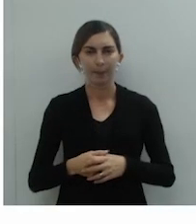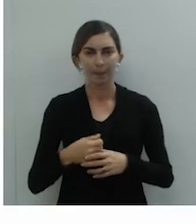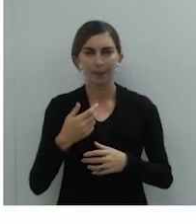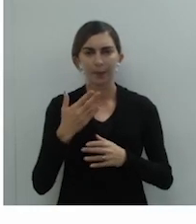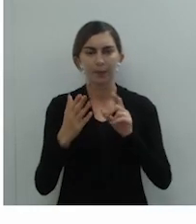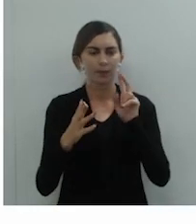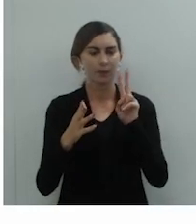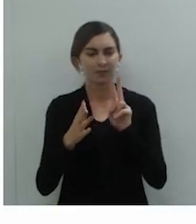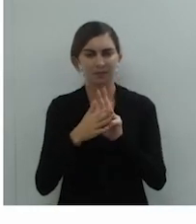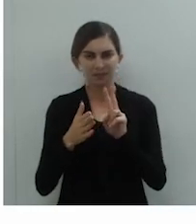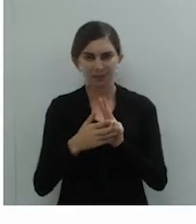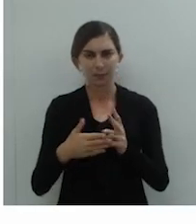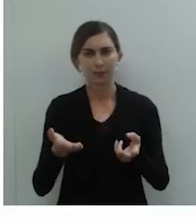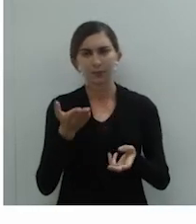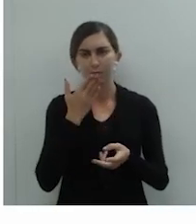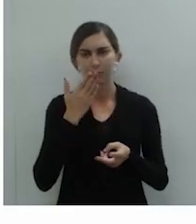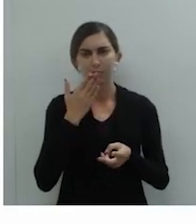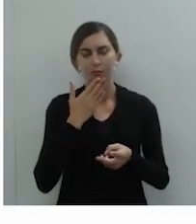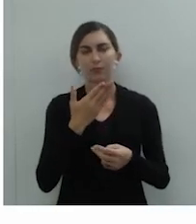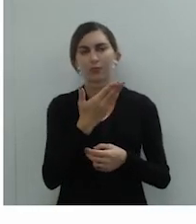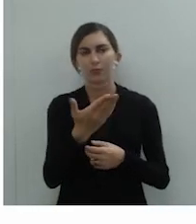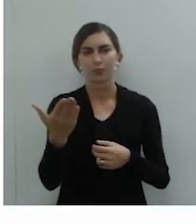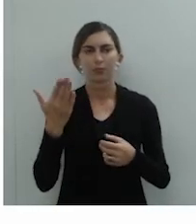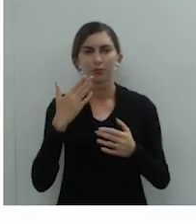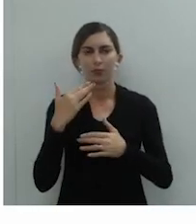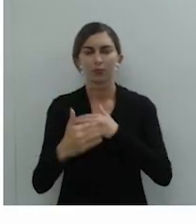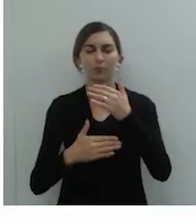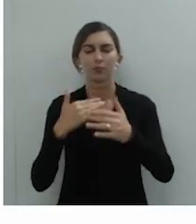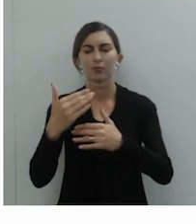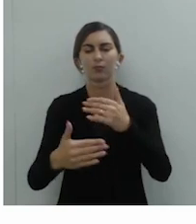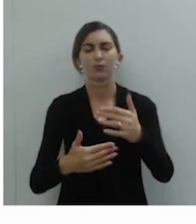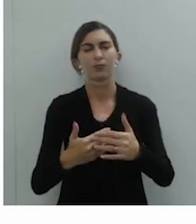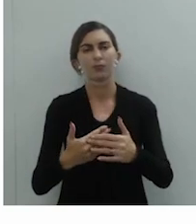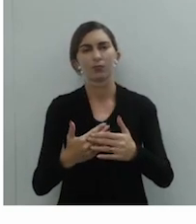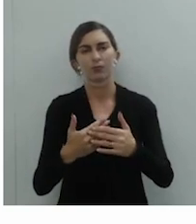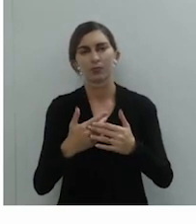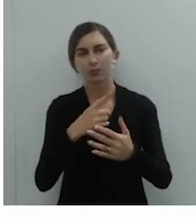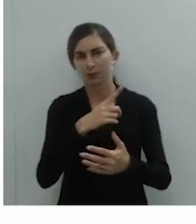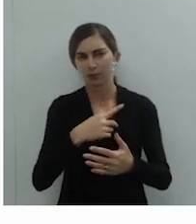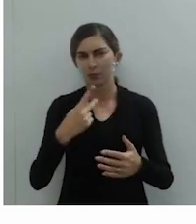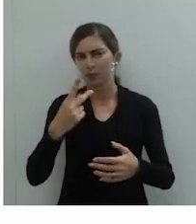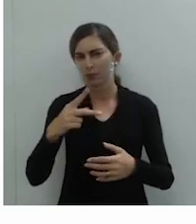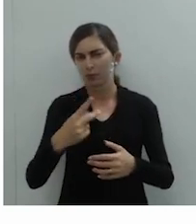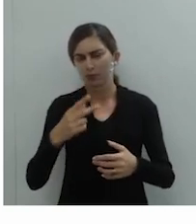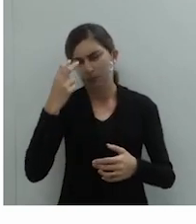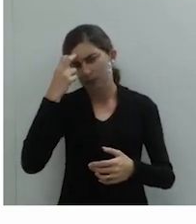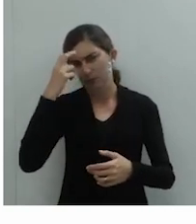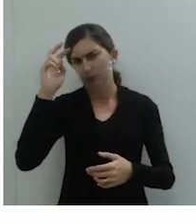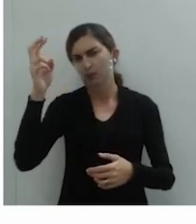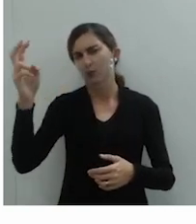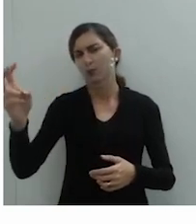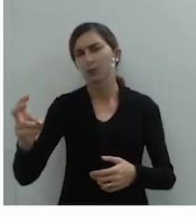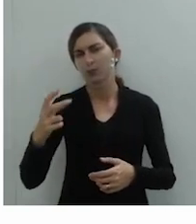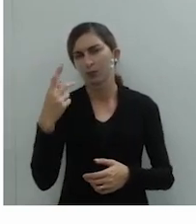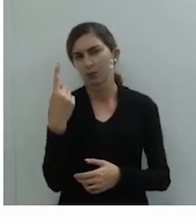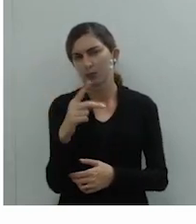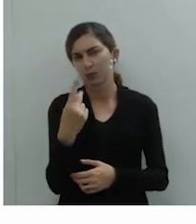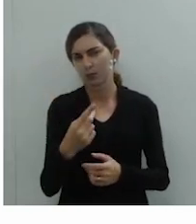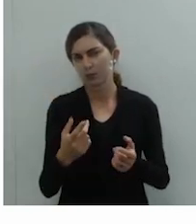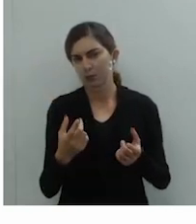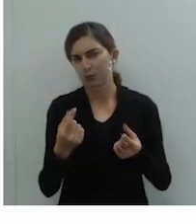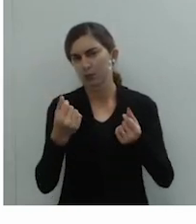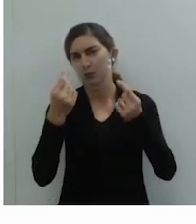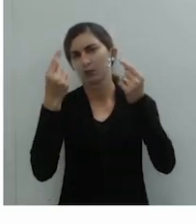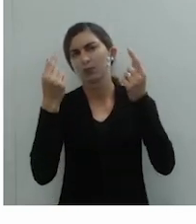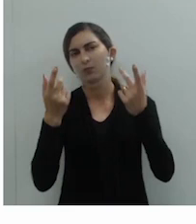Os índios, né, nesse processo, com toda a sua cultura e com toda a sua